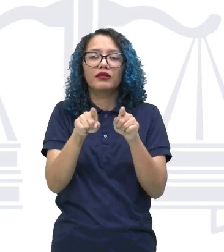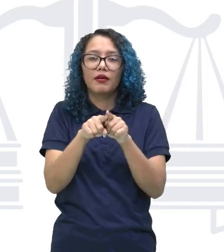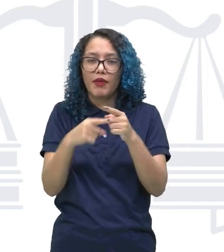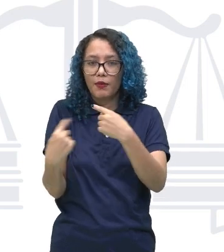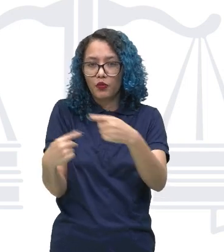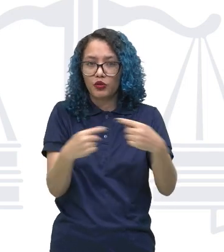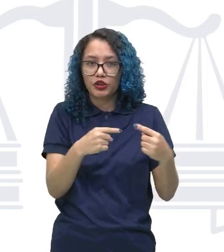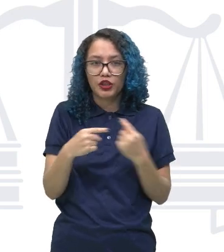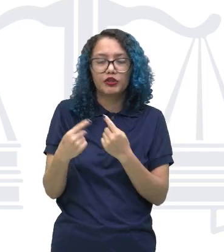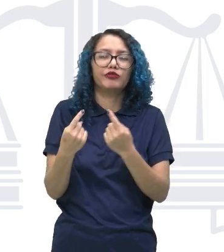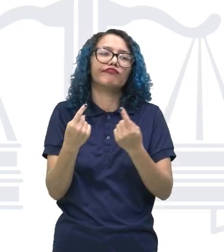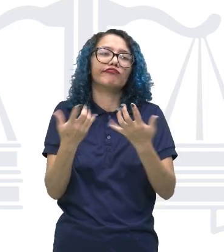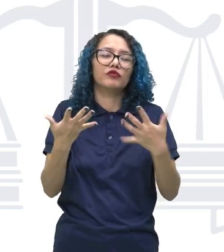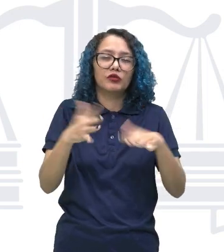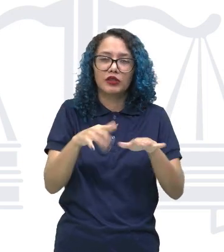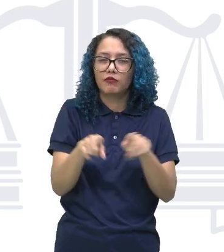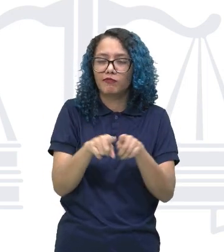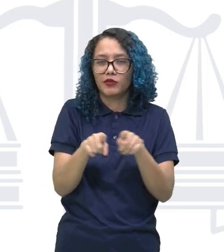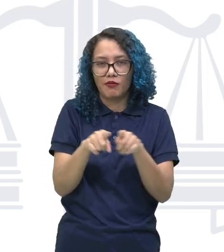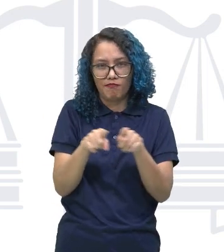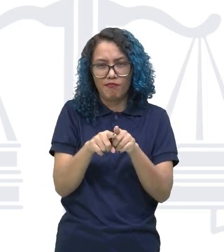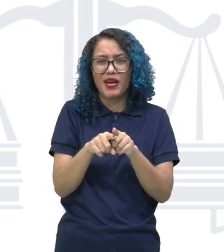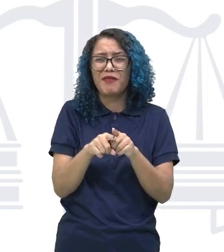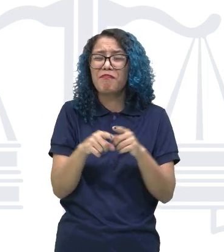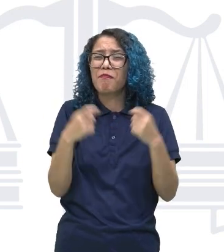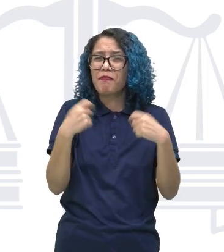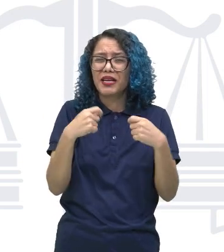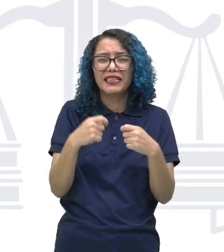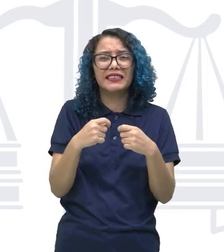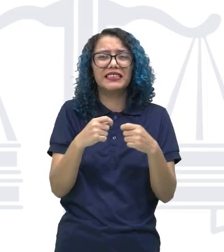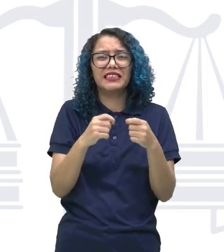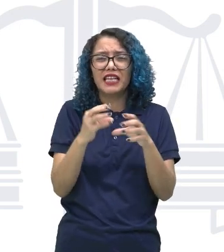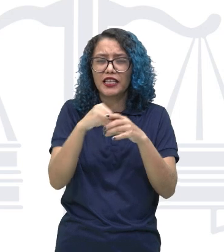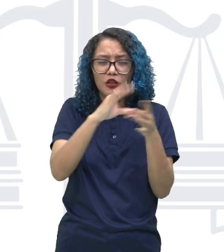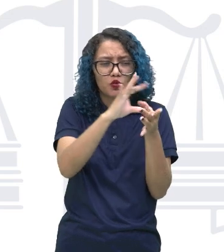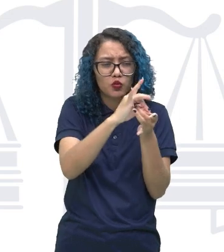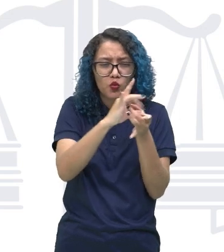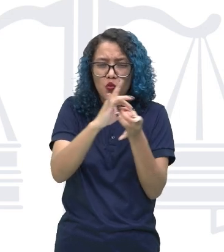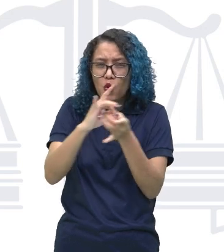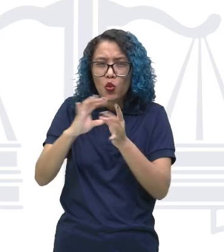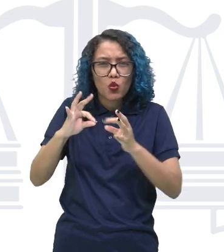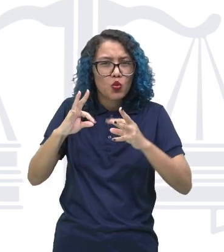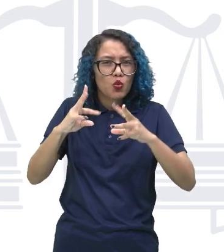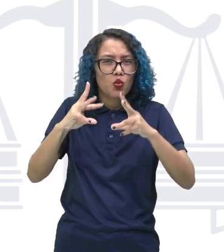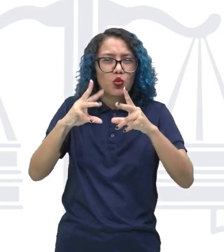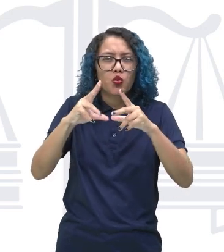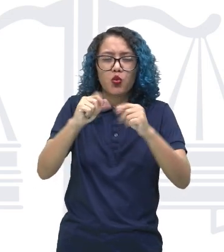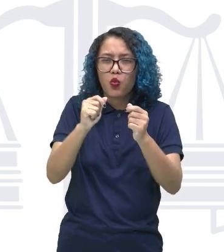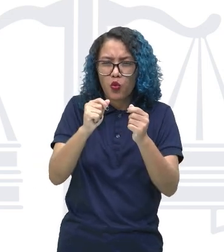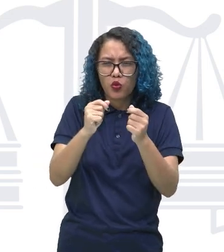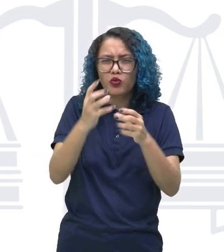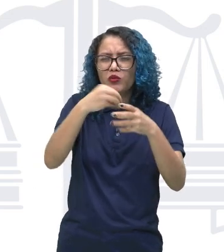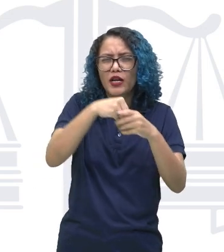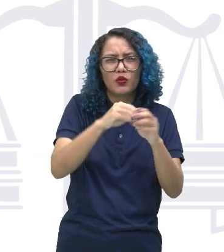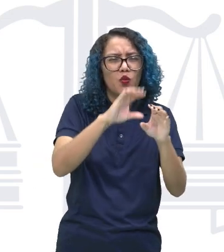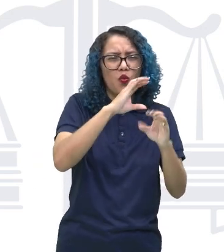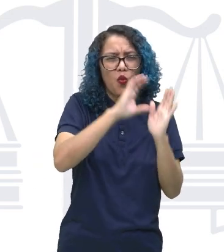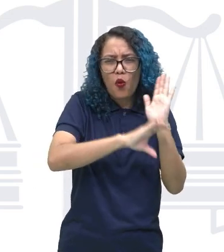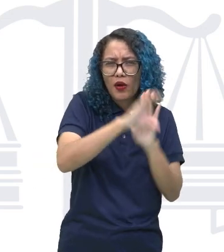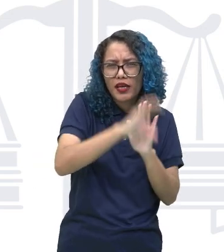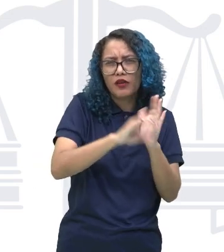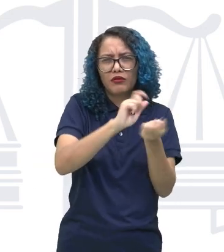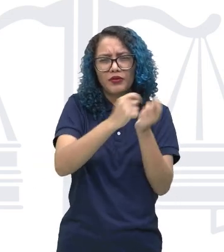inclusão, porque as políticas de inclusão elas estão em todo o cenário da recomposição. Então, ela vai desde o currículo até a adaptação de